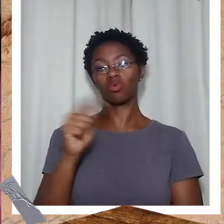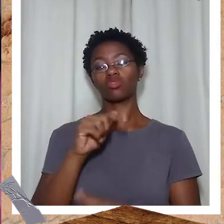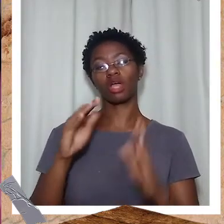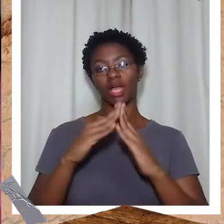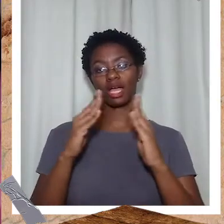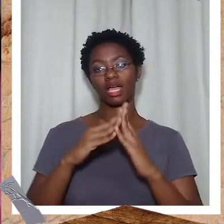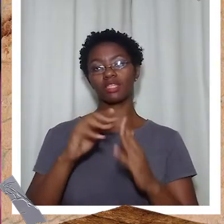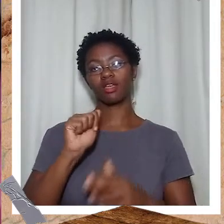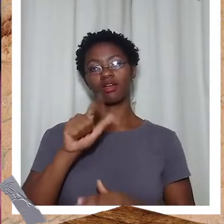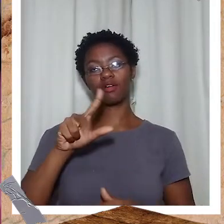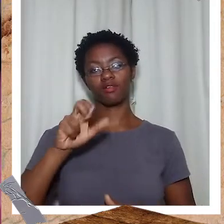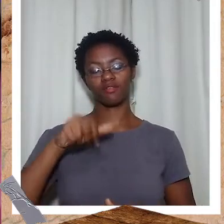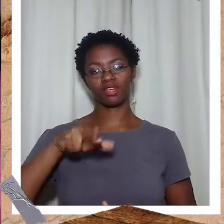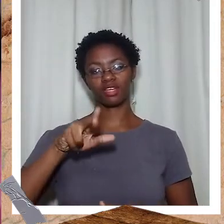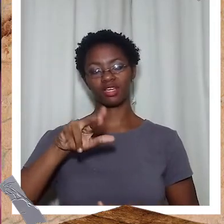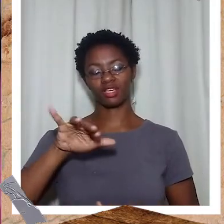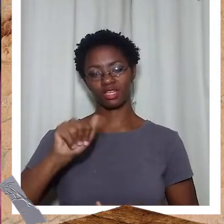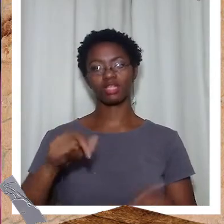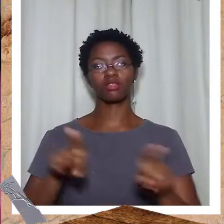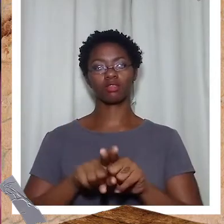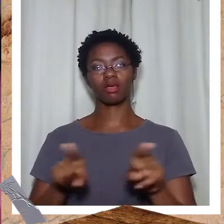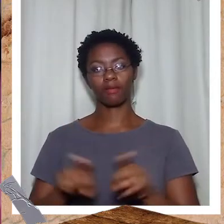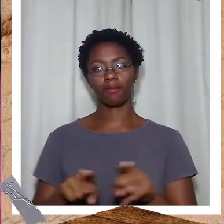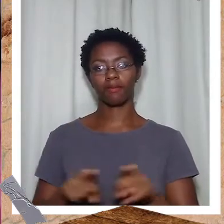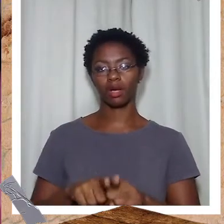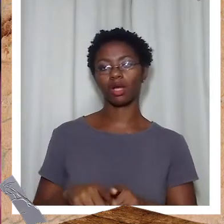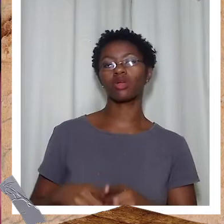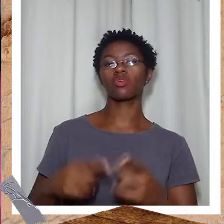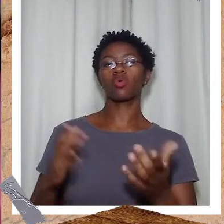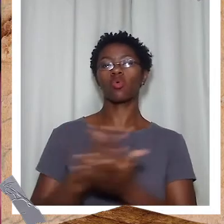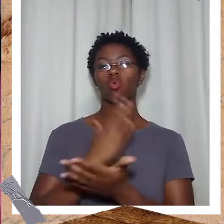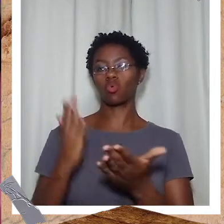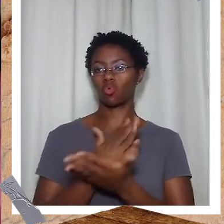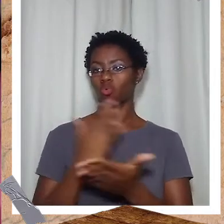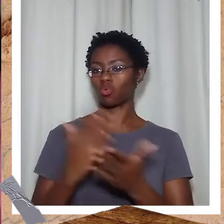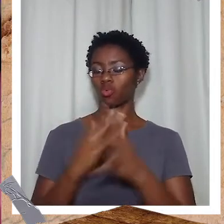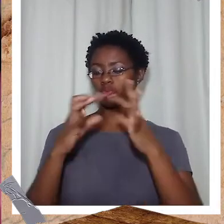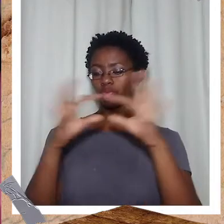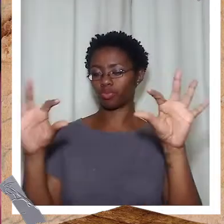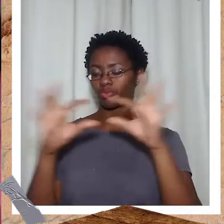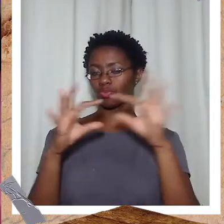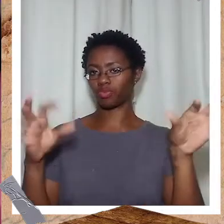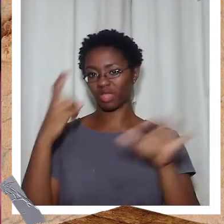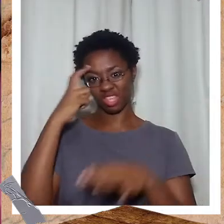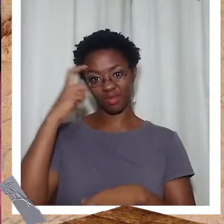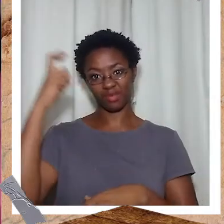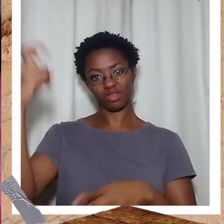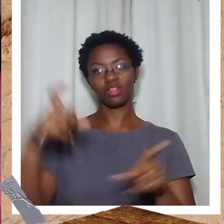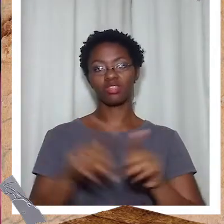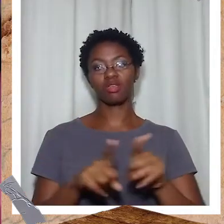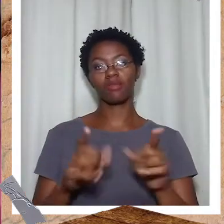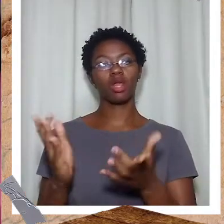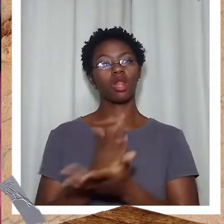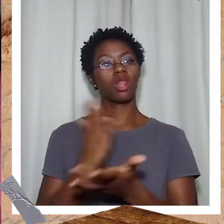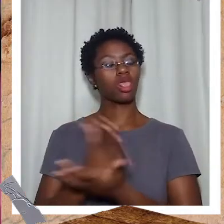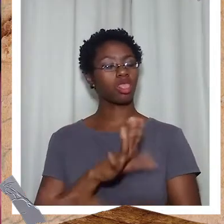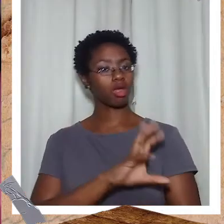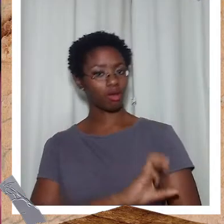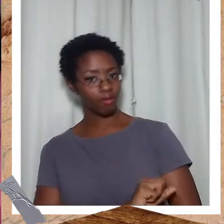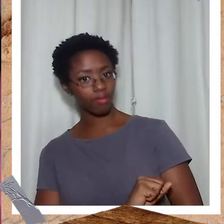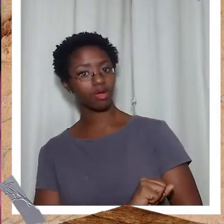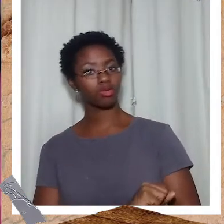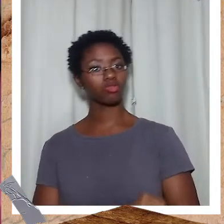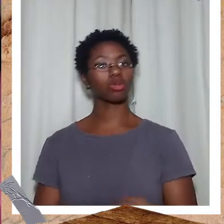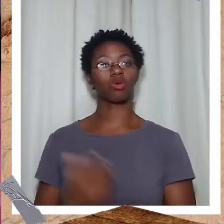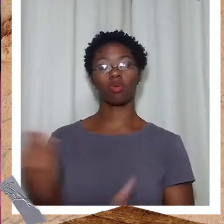já mencionado, um livro de provérbios, a Carolina era autora de provérbios, e um romance, que foi publicado com o nome de